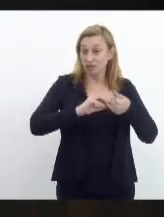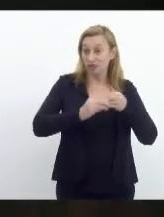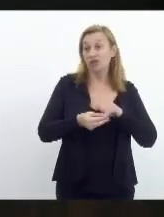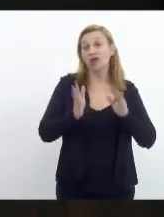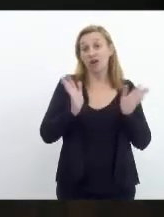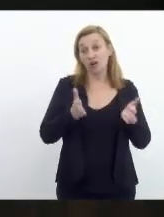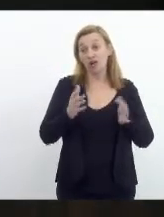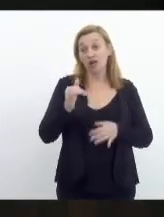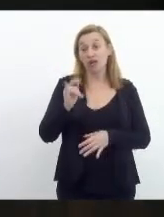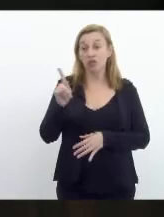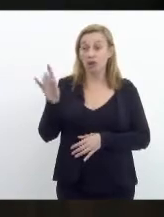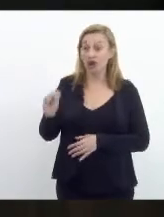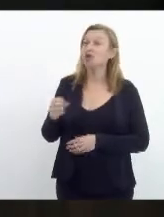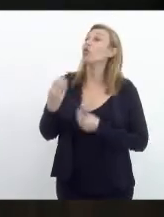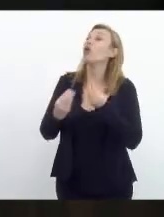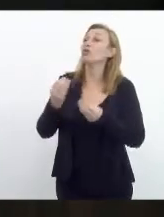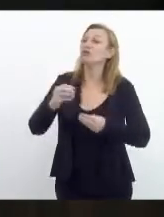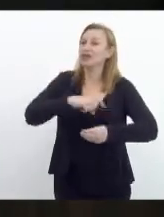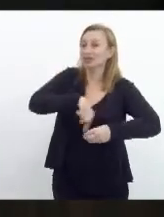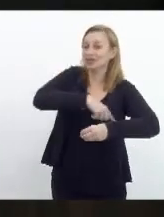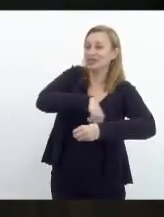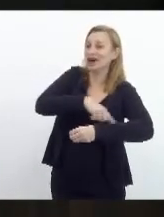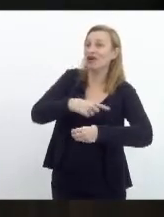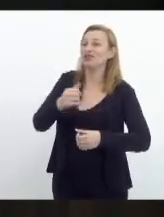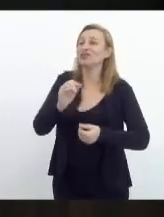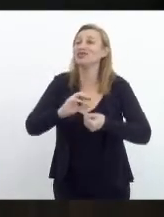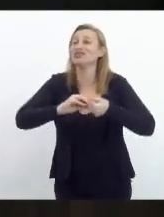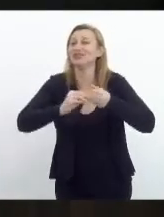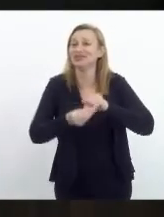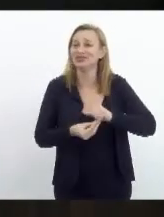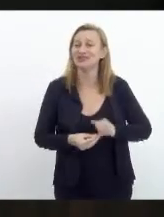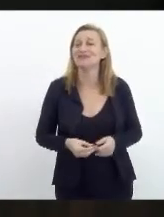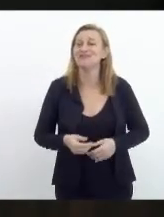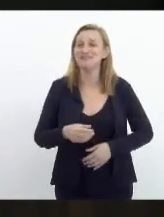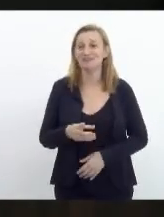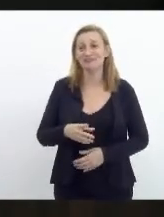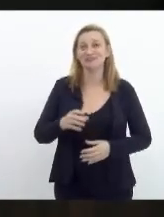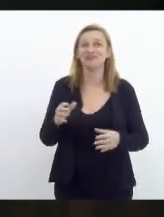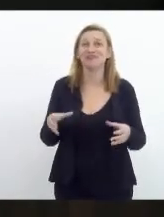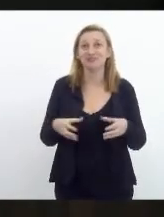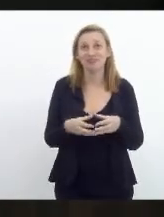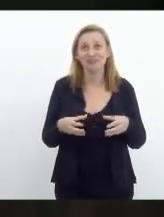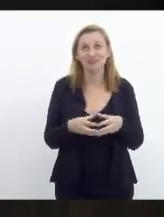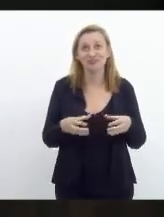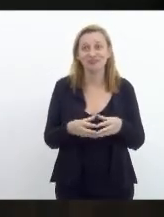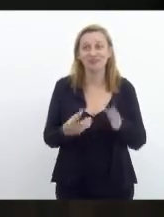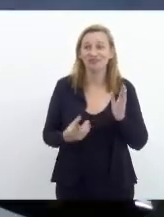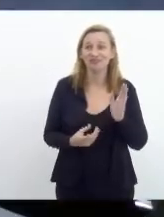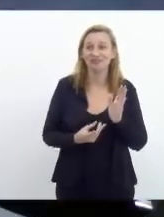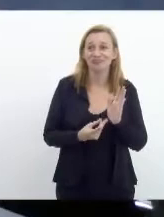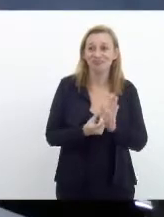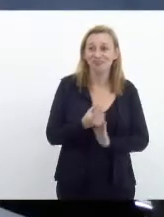gás, né? Como é que vai cozinhar o feijão? Como é que vai cozinhar? Pela Comissão de Orçamento, deputado Márcio Canella.